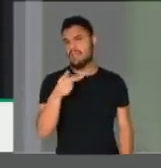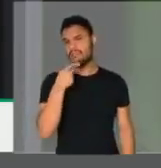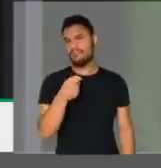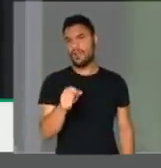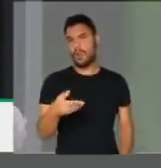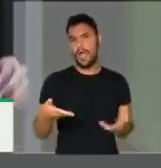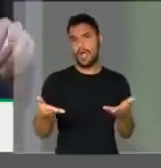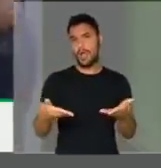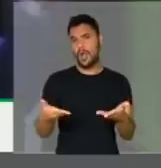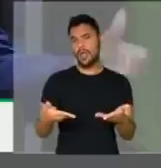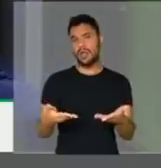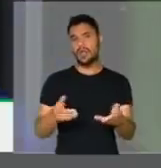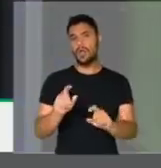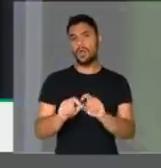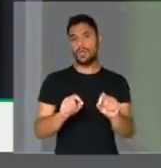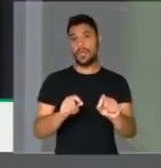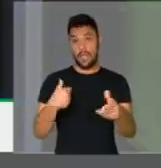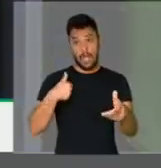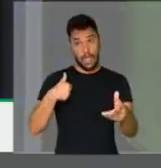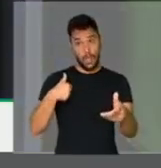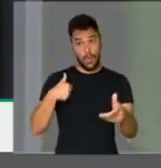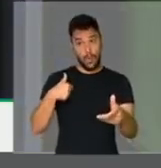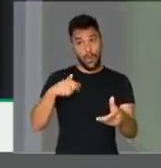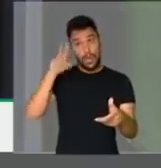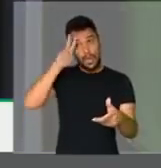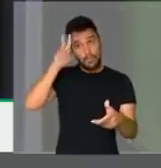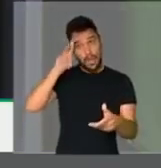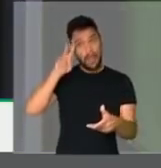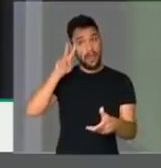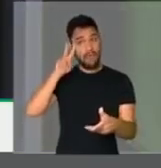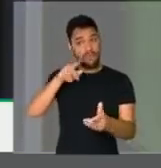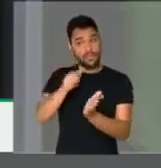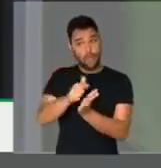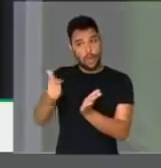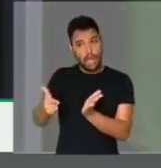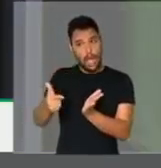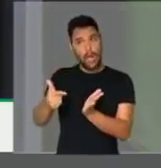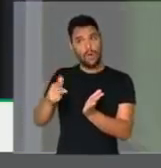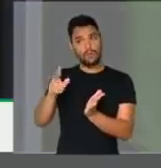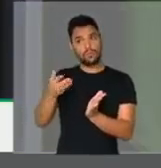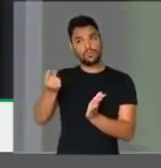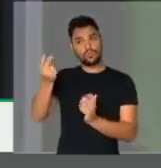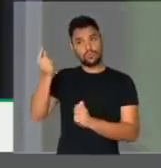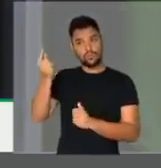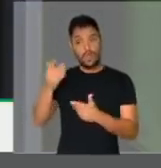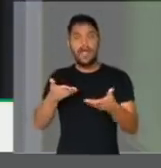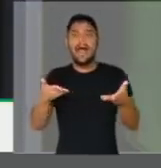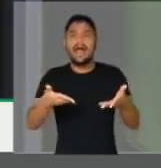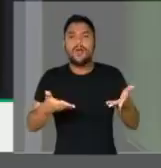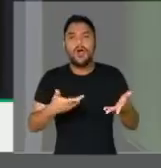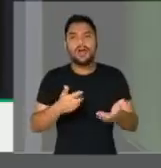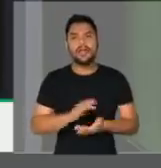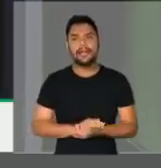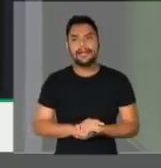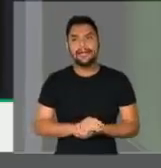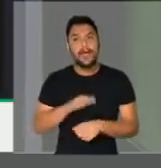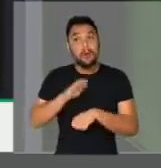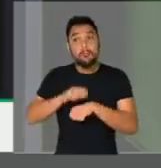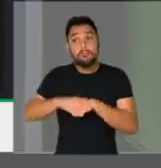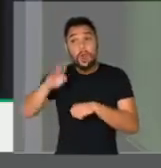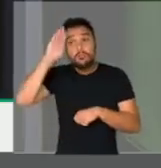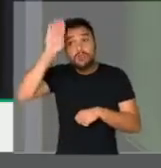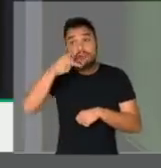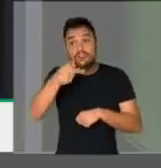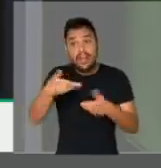agora através das minhas palavras. Vamos tentar ouvir aqui o próprio Jair